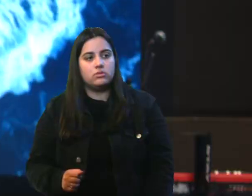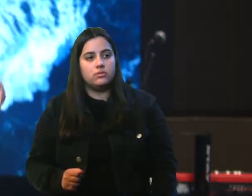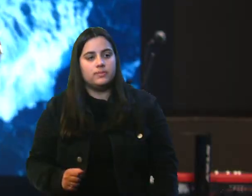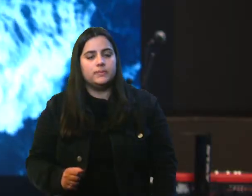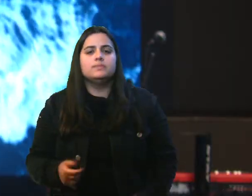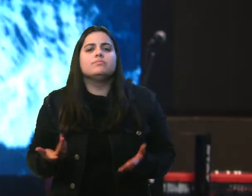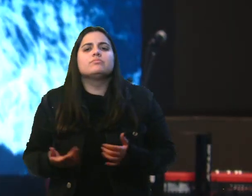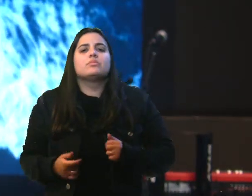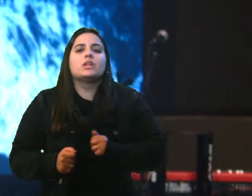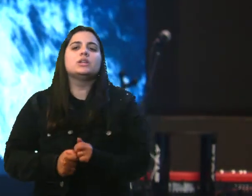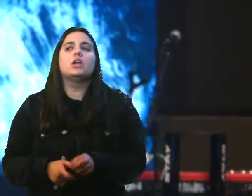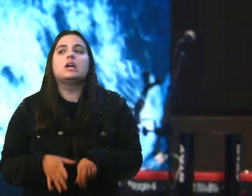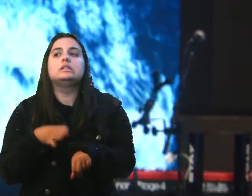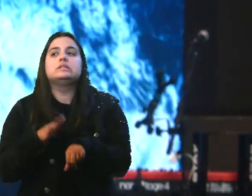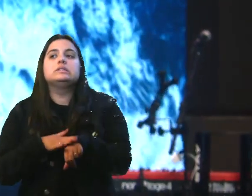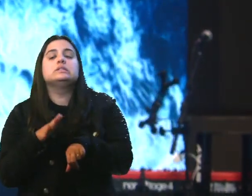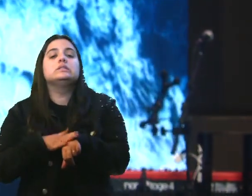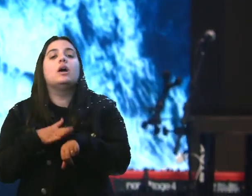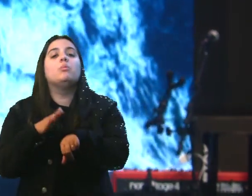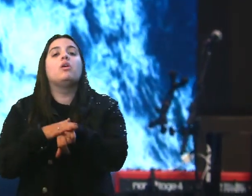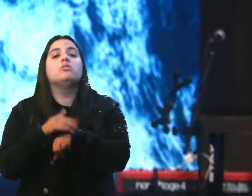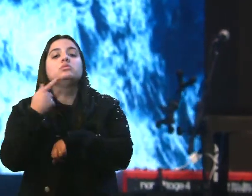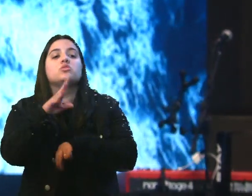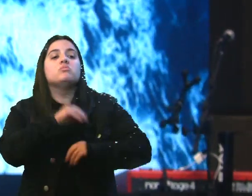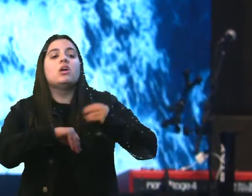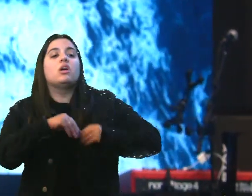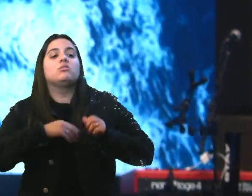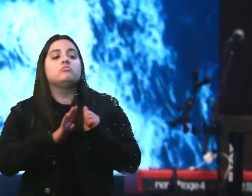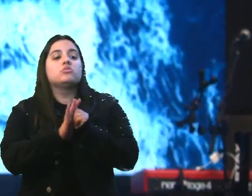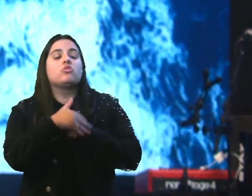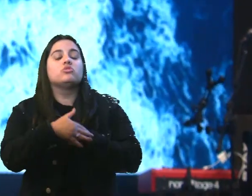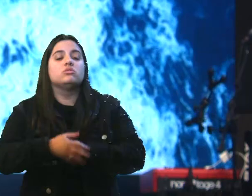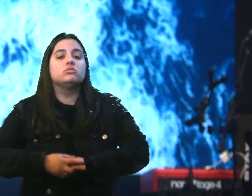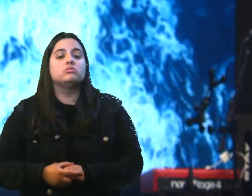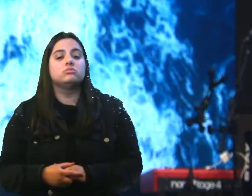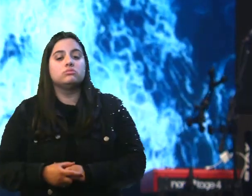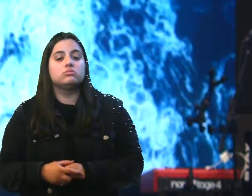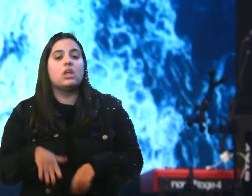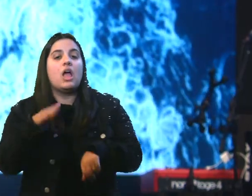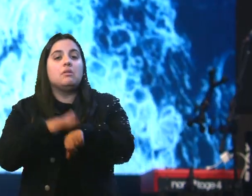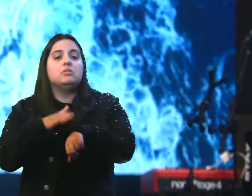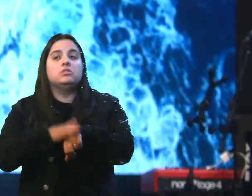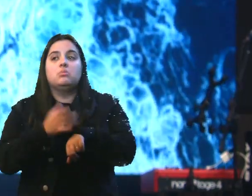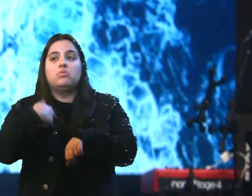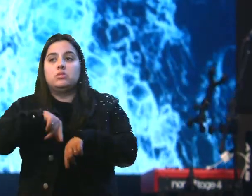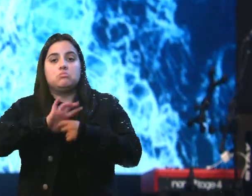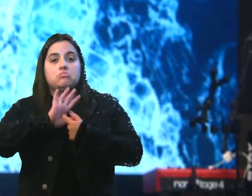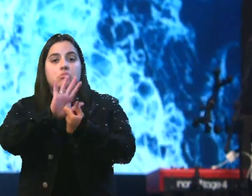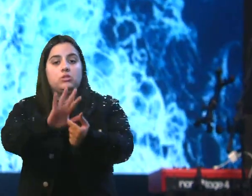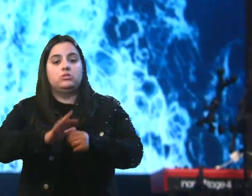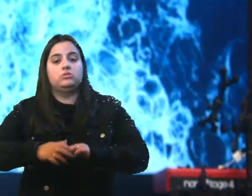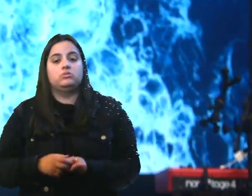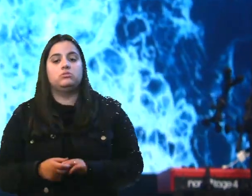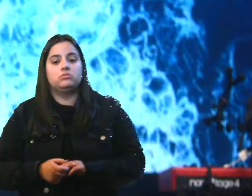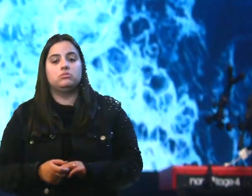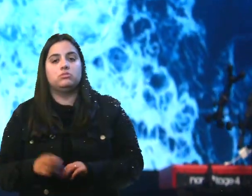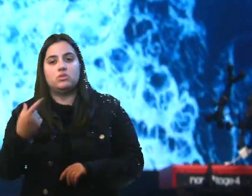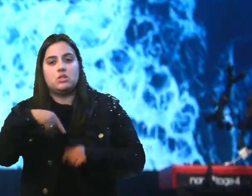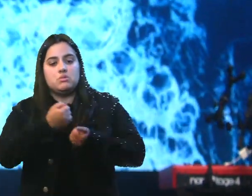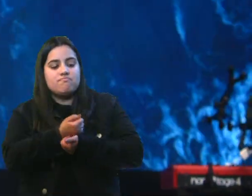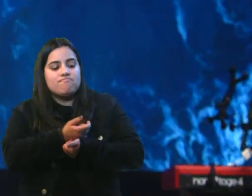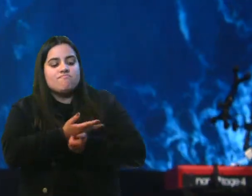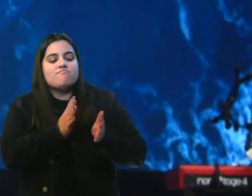Há quanto tempo você não confessa os seus pecados? Há quanto tempo você não se expõe? Você não se